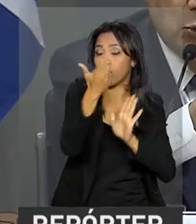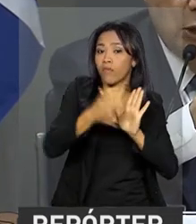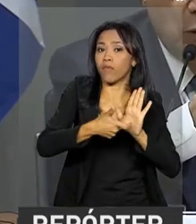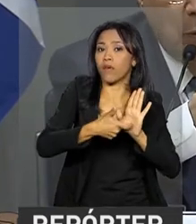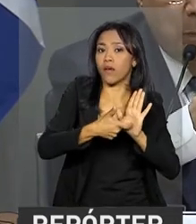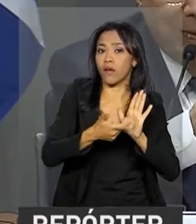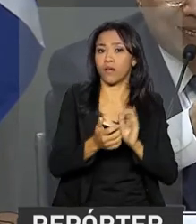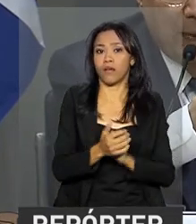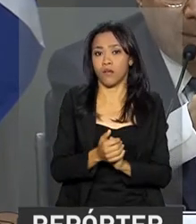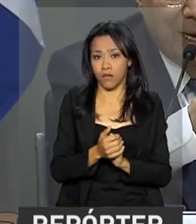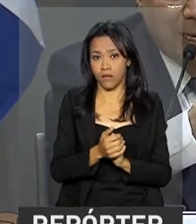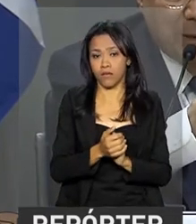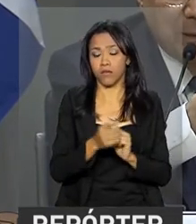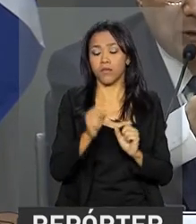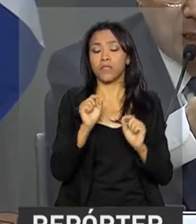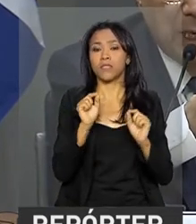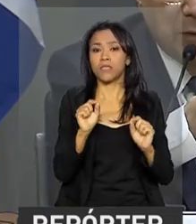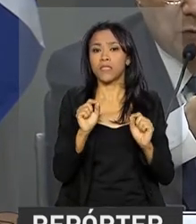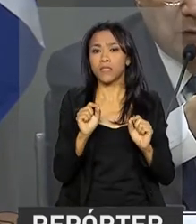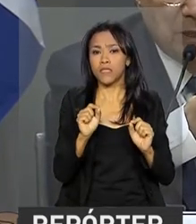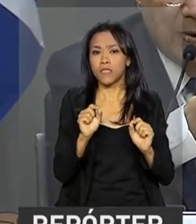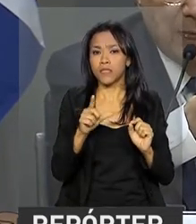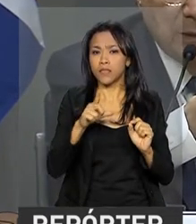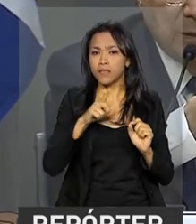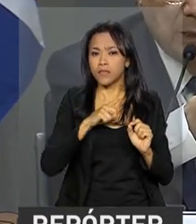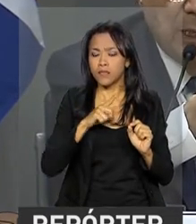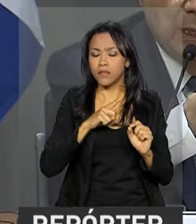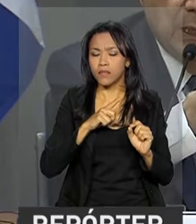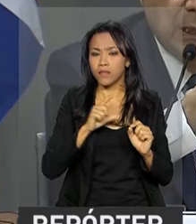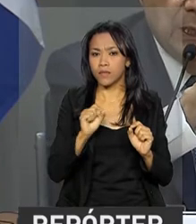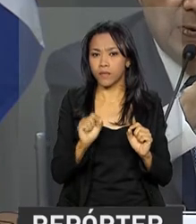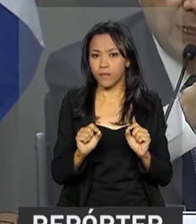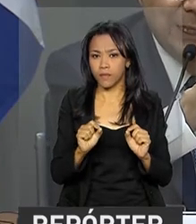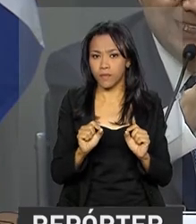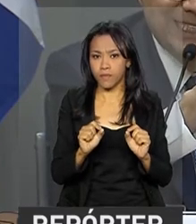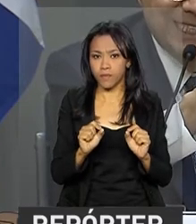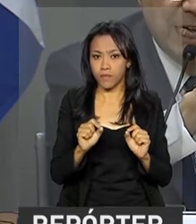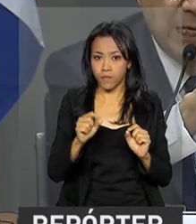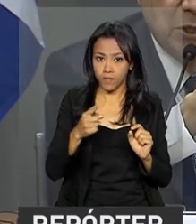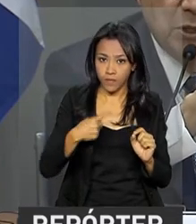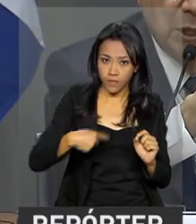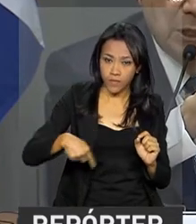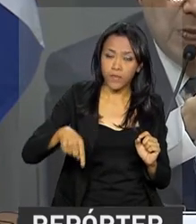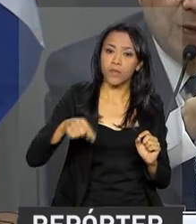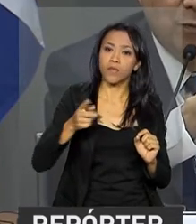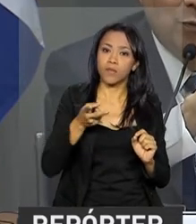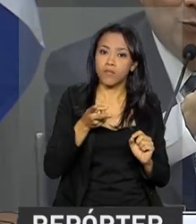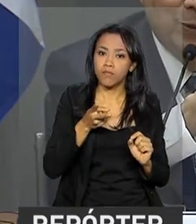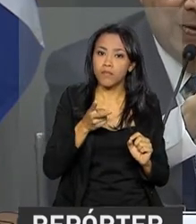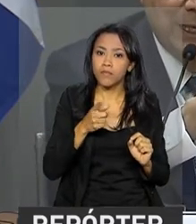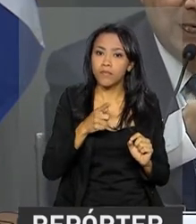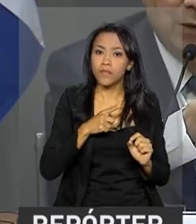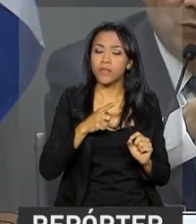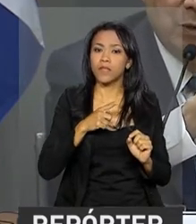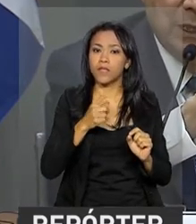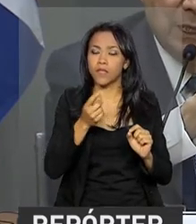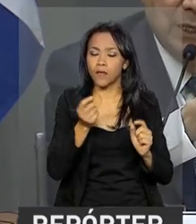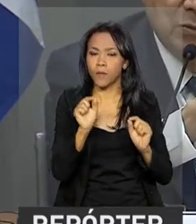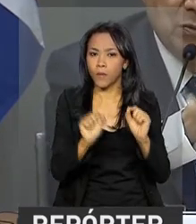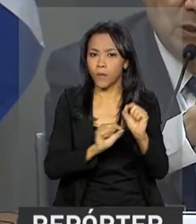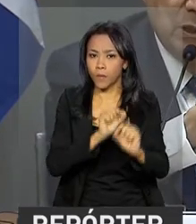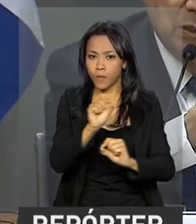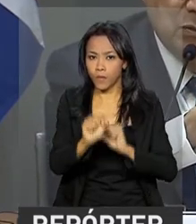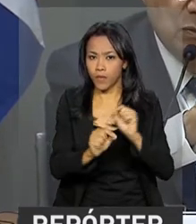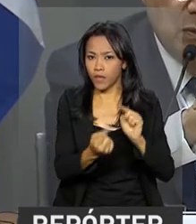num patamar de ganhos fiscais e ainda esteja dentro daquilo que